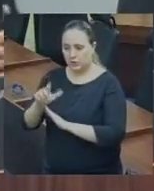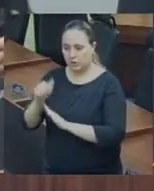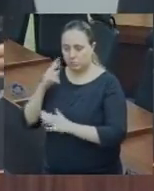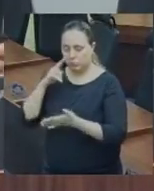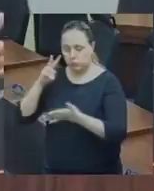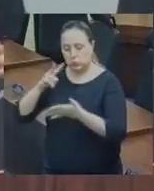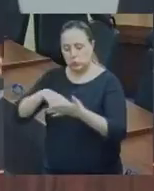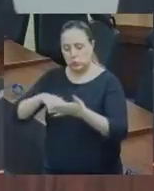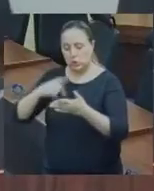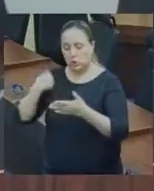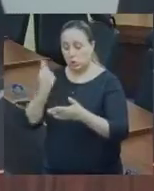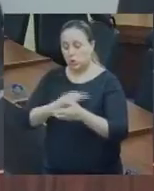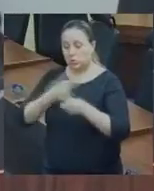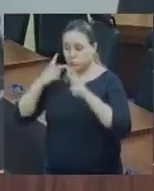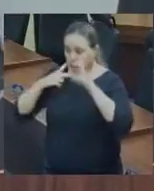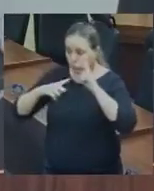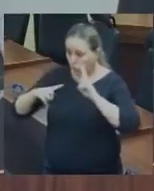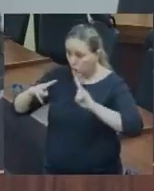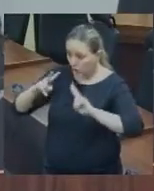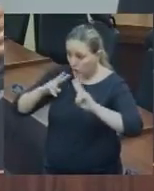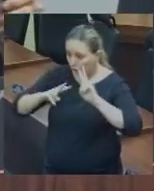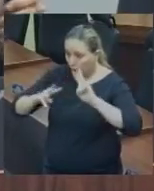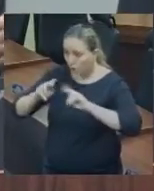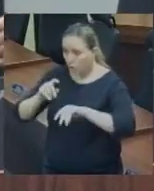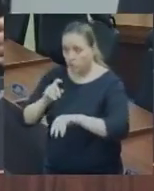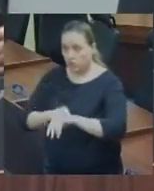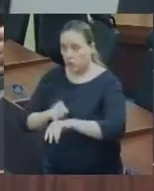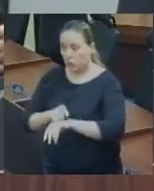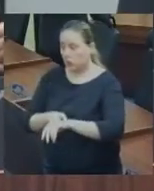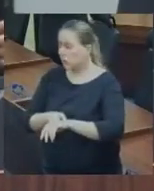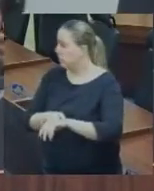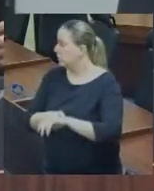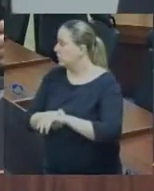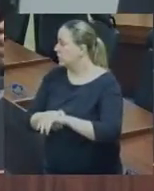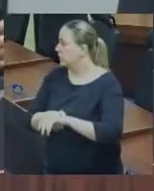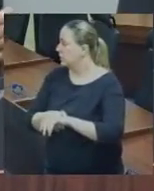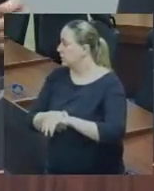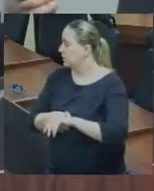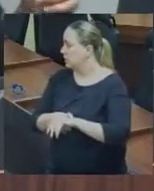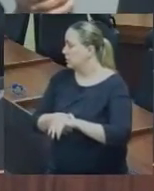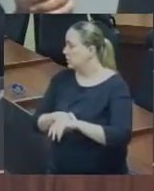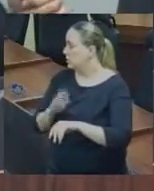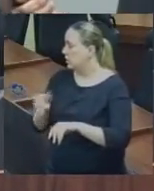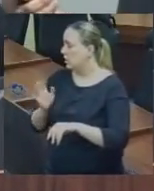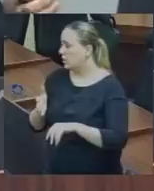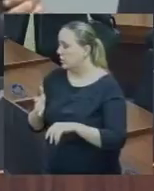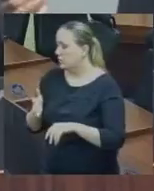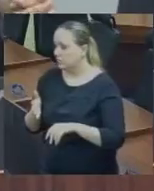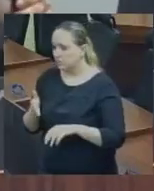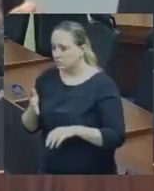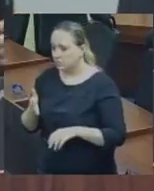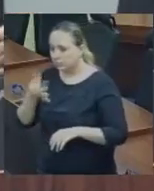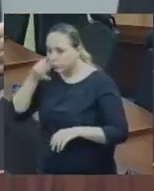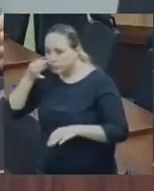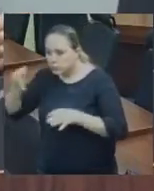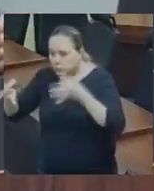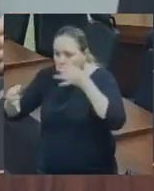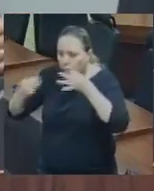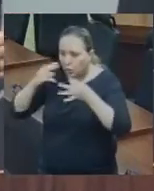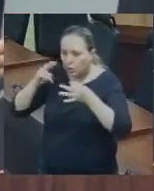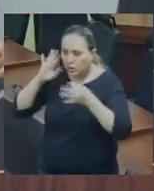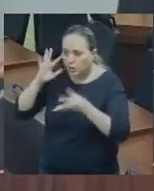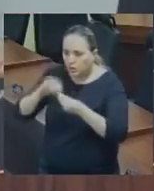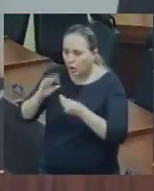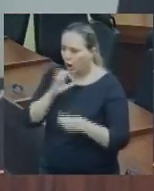visuais e na hora h nós já nos situamos ali e